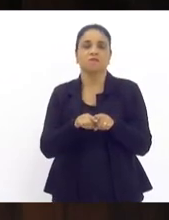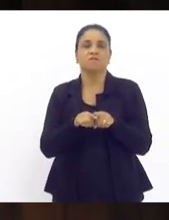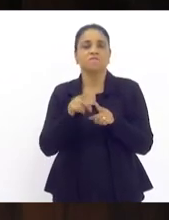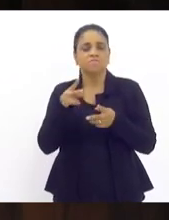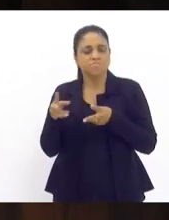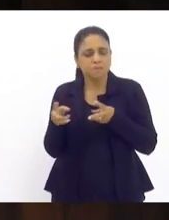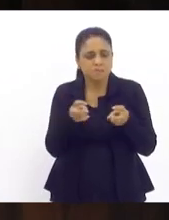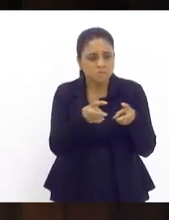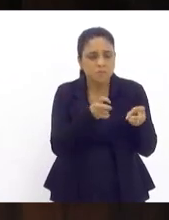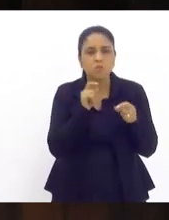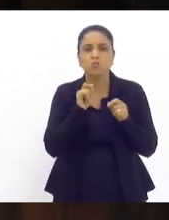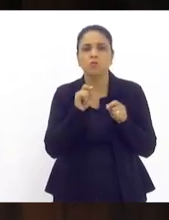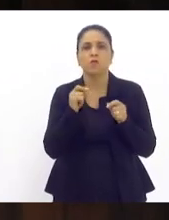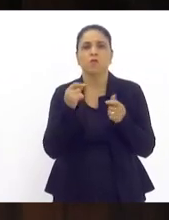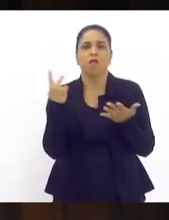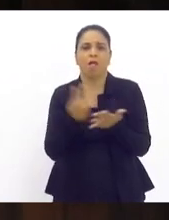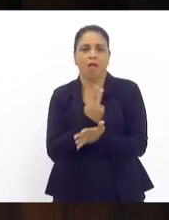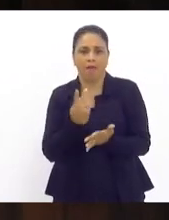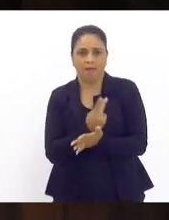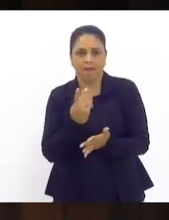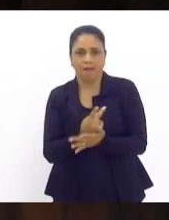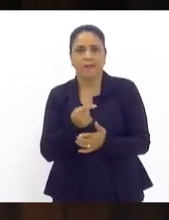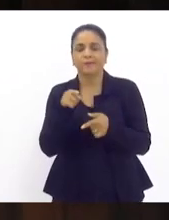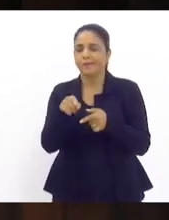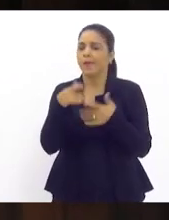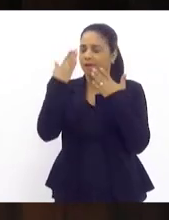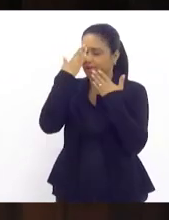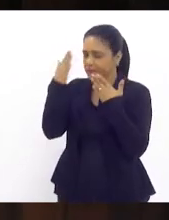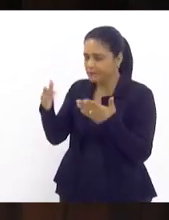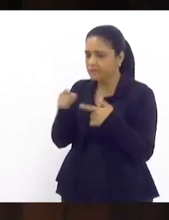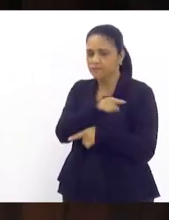desmandos, e agradecer a presença de todos que me aturaram até agora.